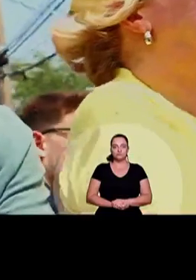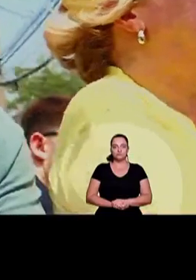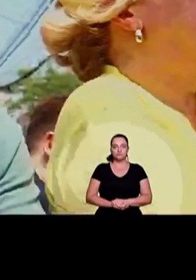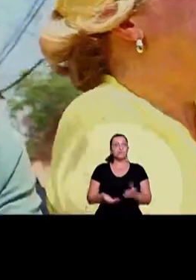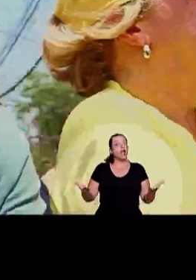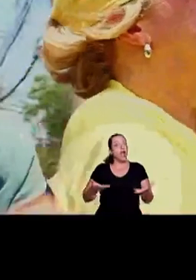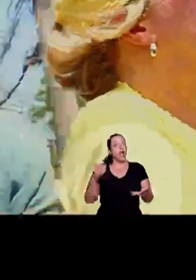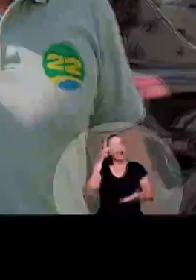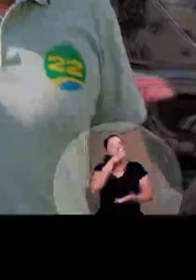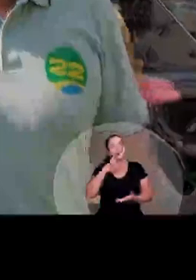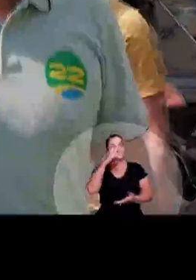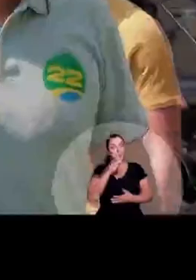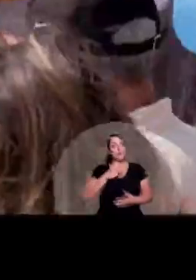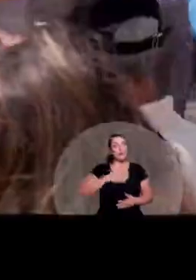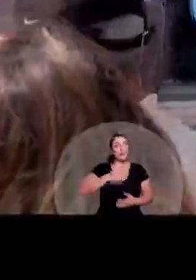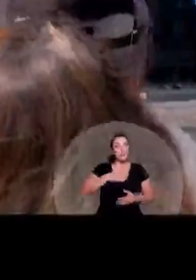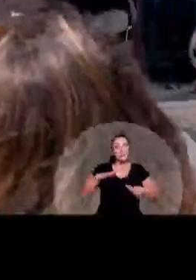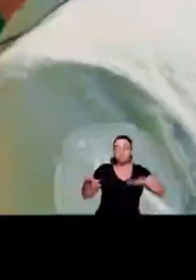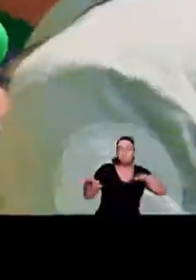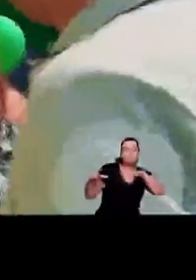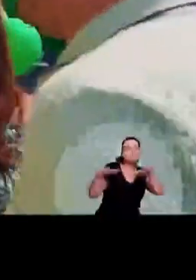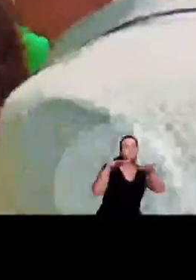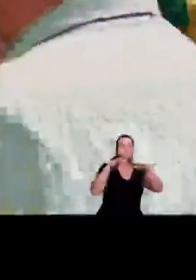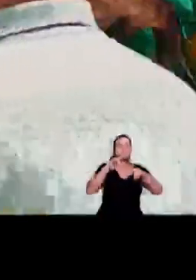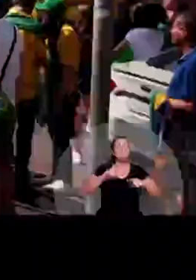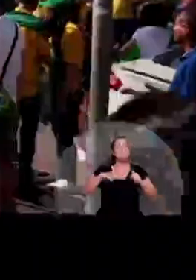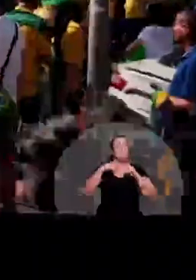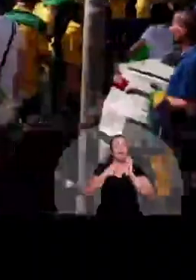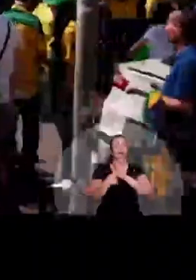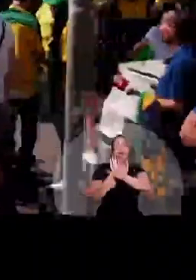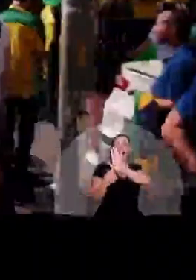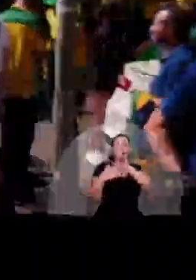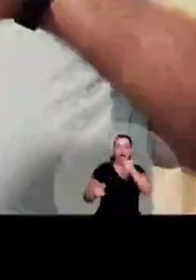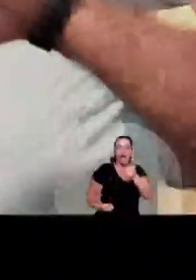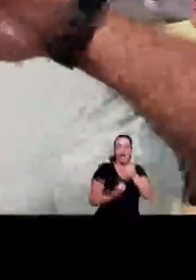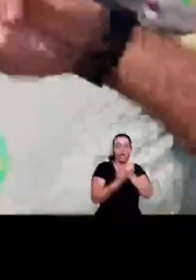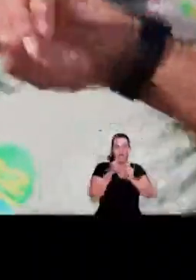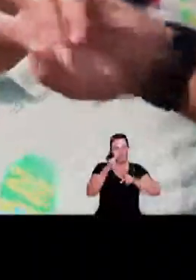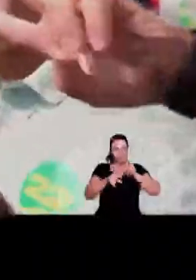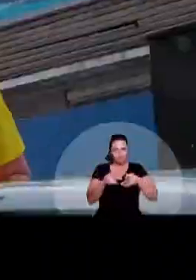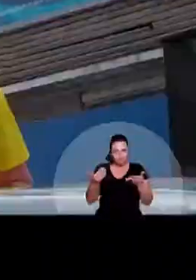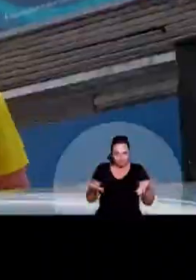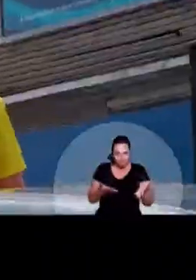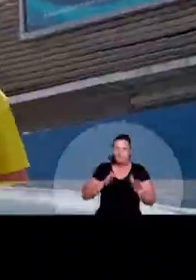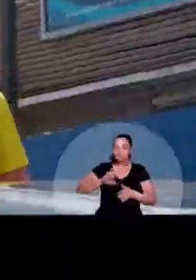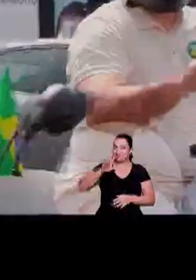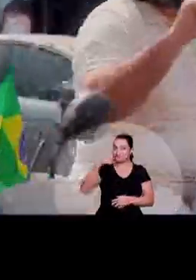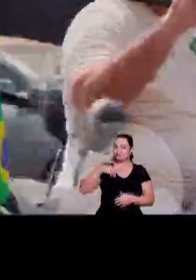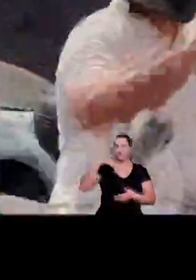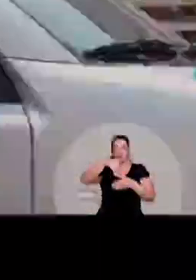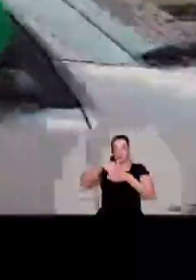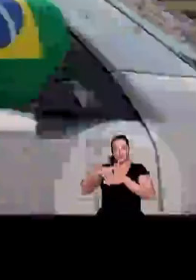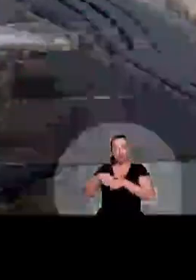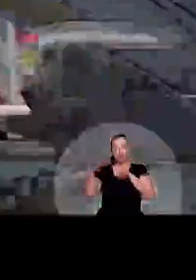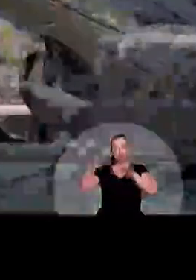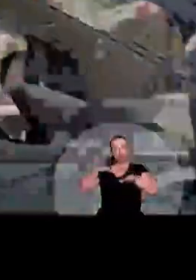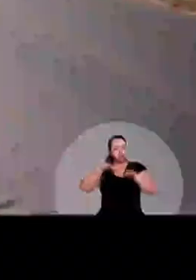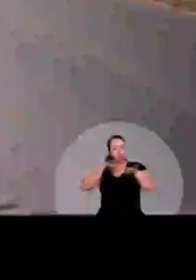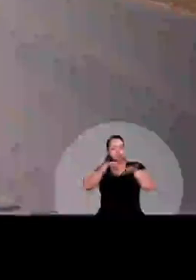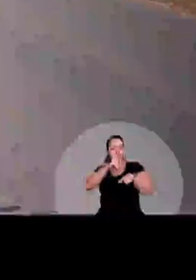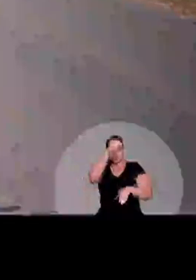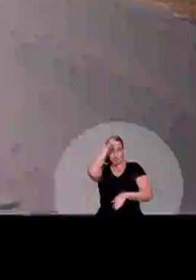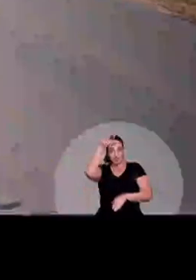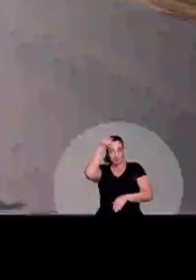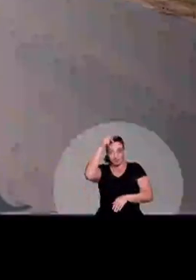Neste domingo, Poços de Caldas foi palco de uma das maiores demonstrações de apoio popular desta campanha eleitoral. A carreata do candidato a